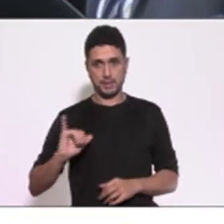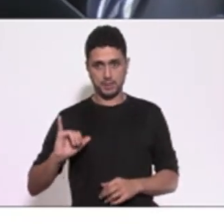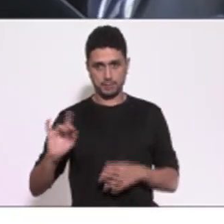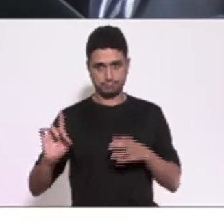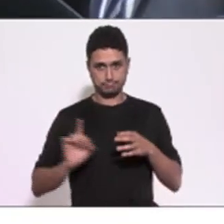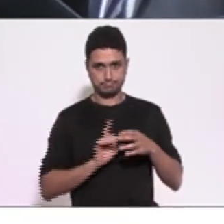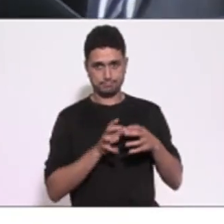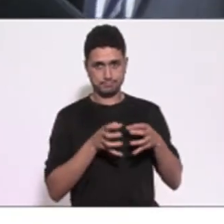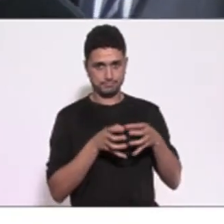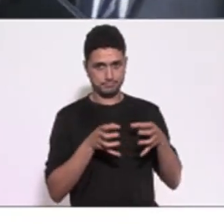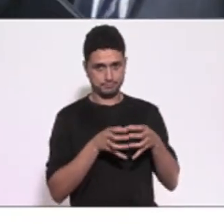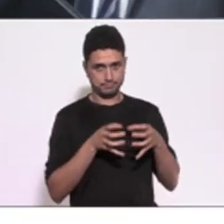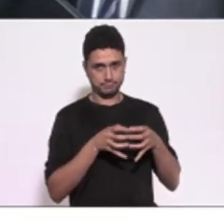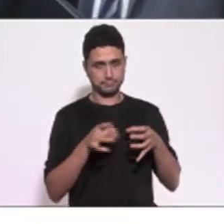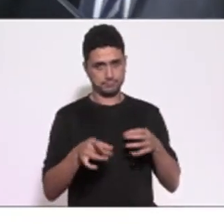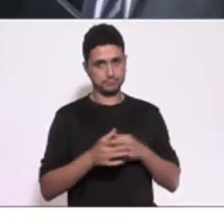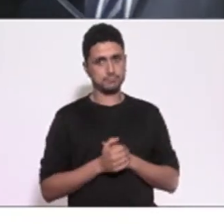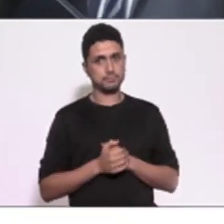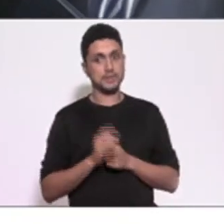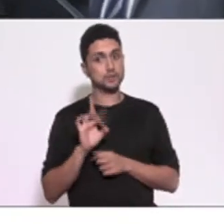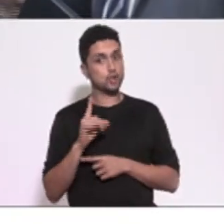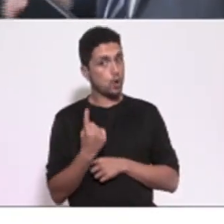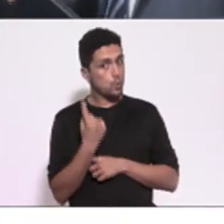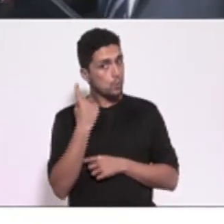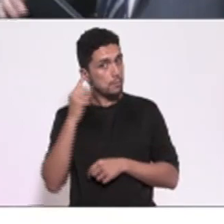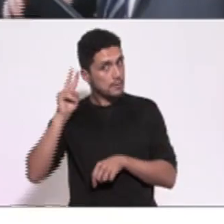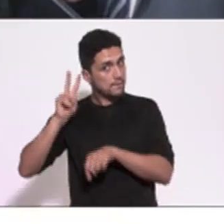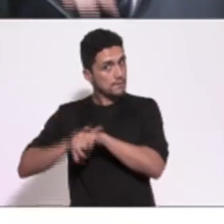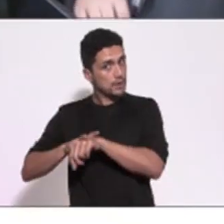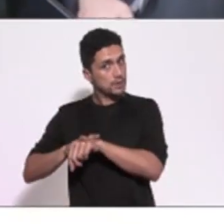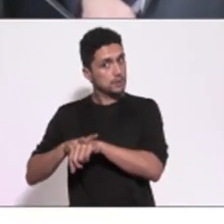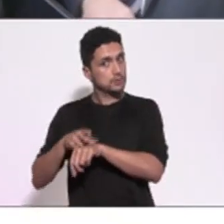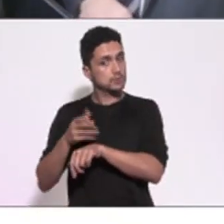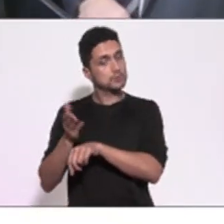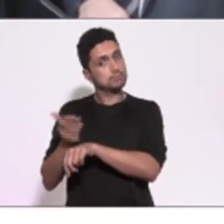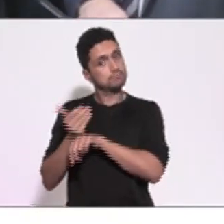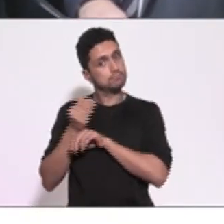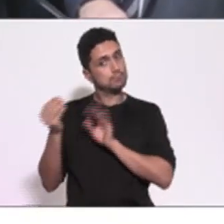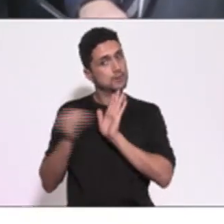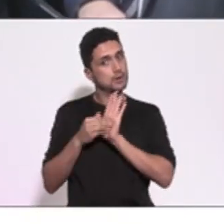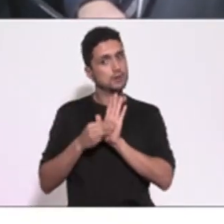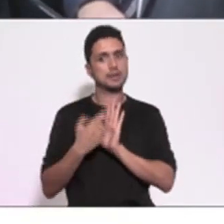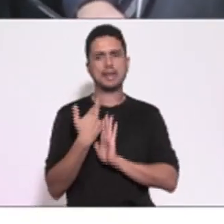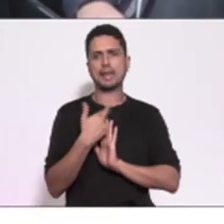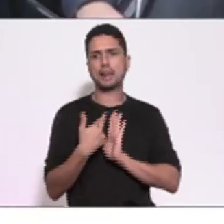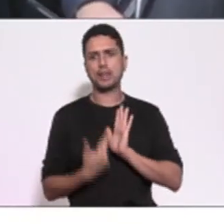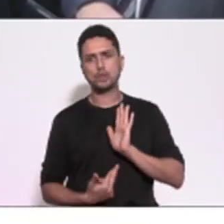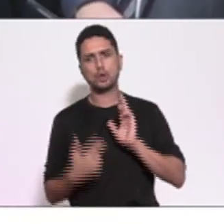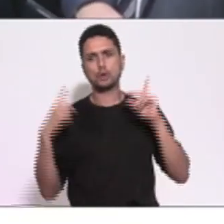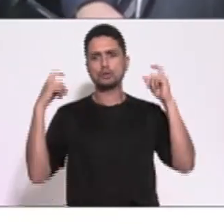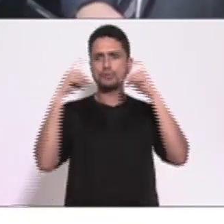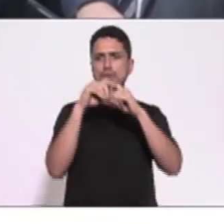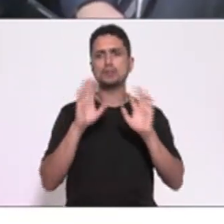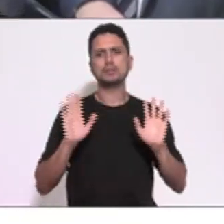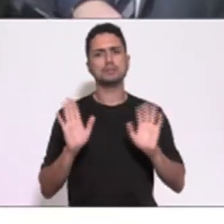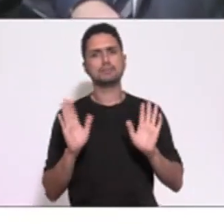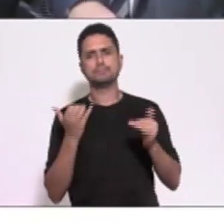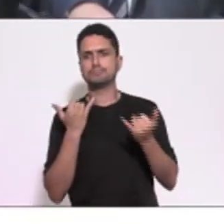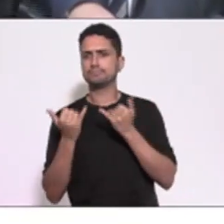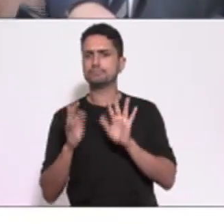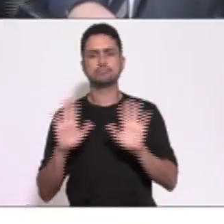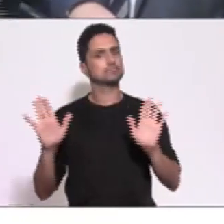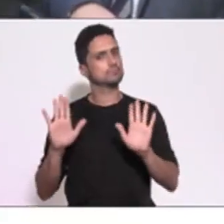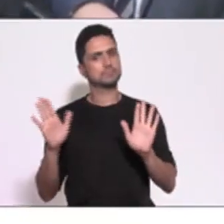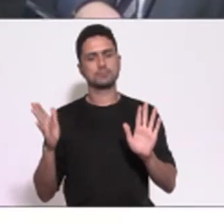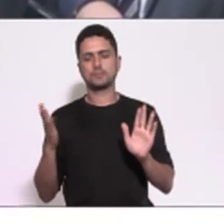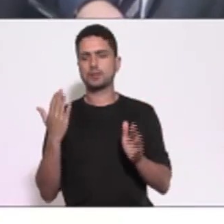CPI só se prorroga uma vez. Se tem dificuldade do relatório, se tem alguma informação para chegar, a gente